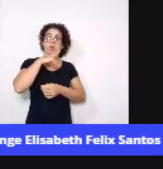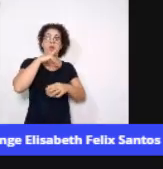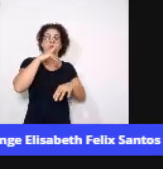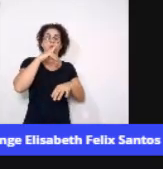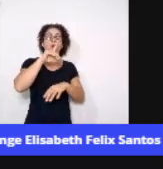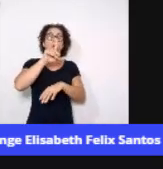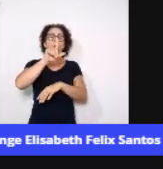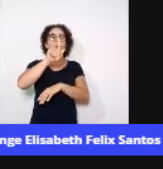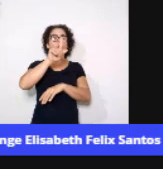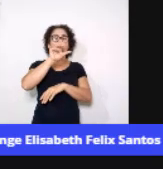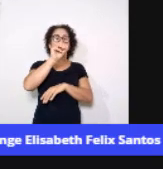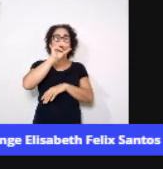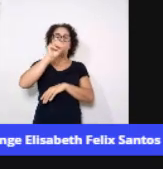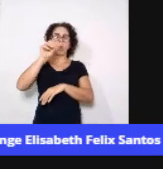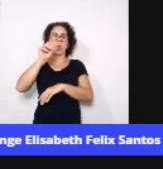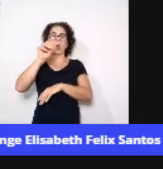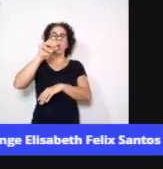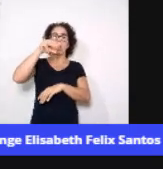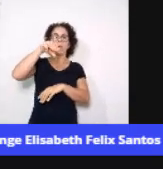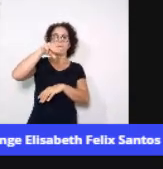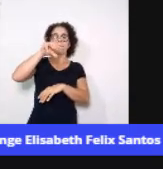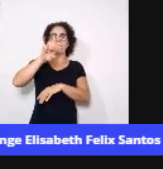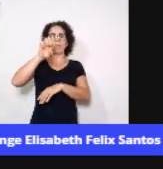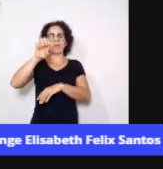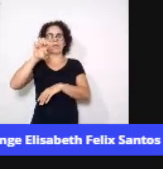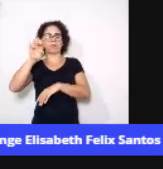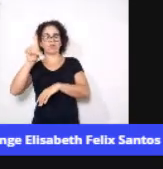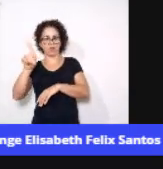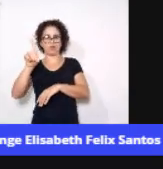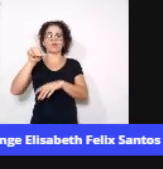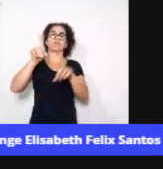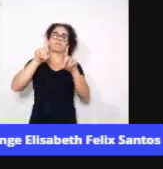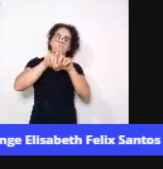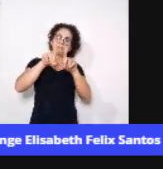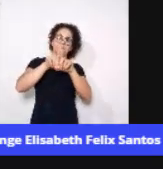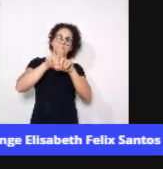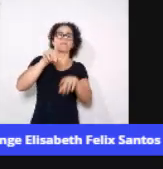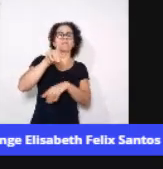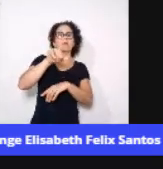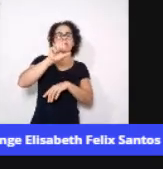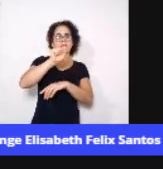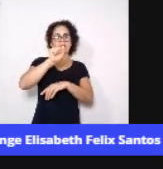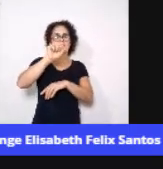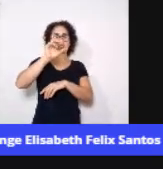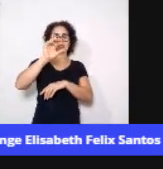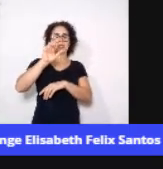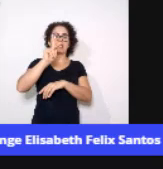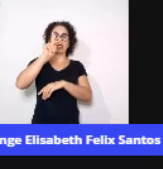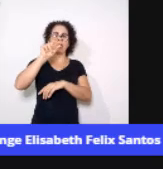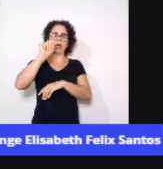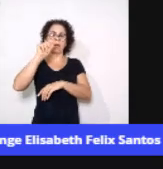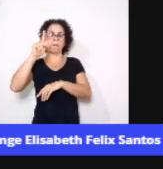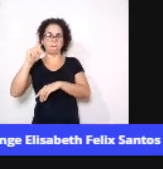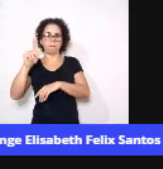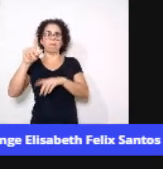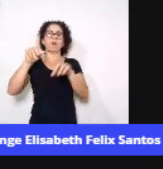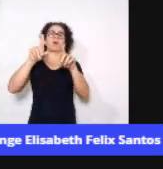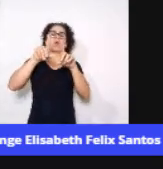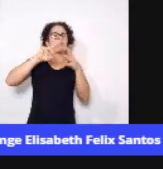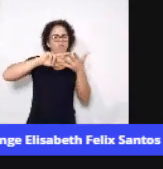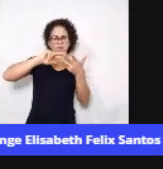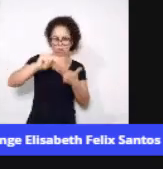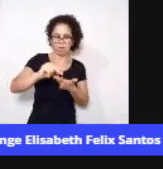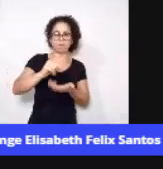o Skype e também Zoom, né? Mas, como eu